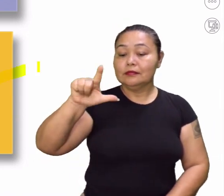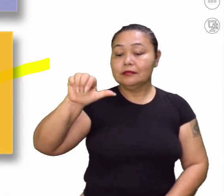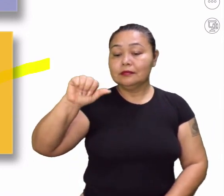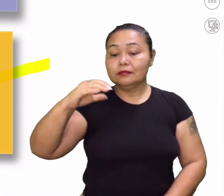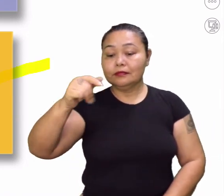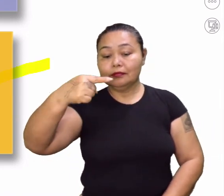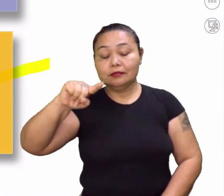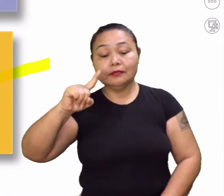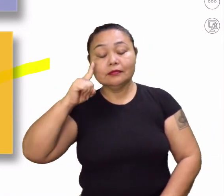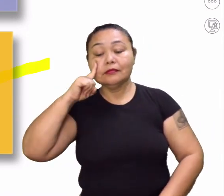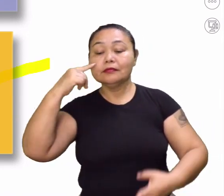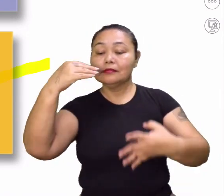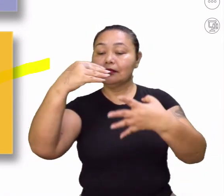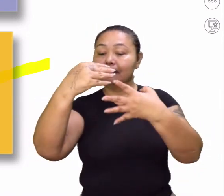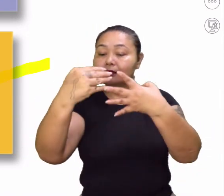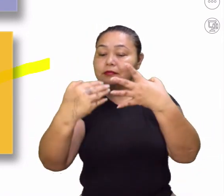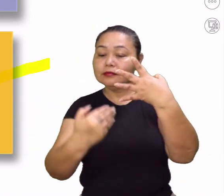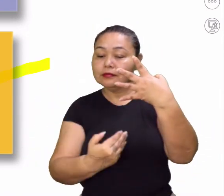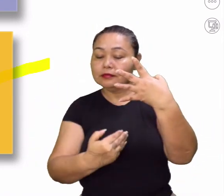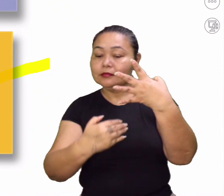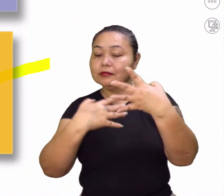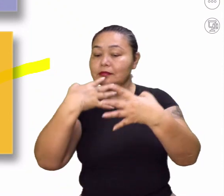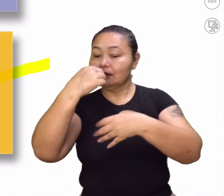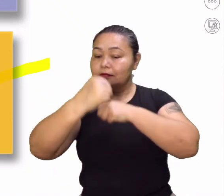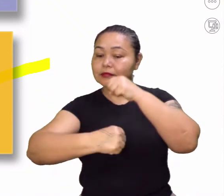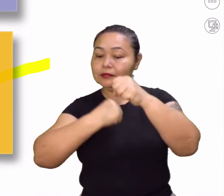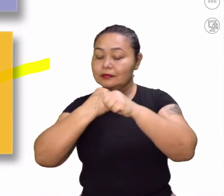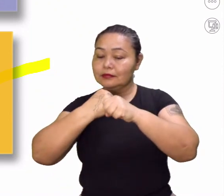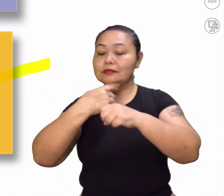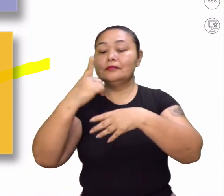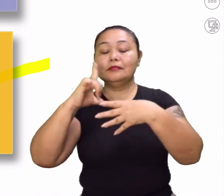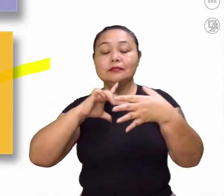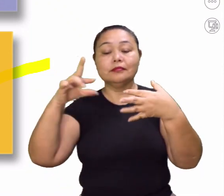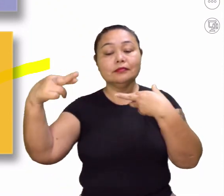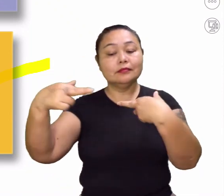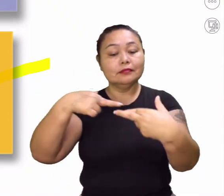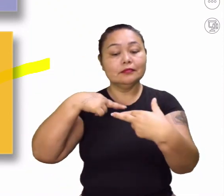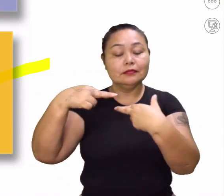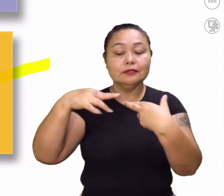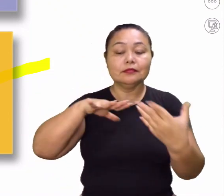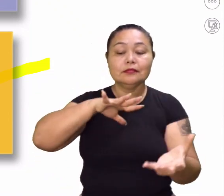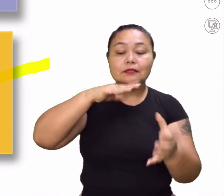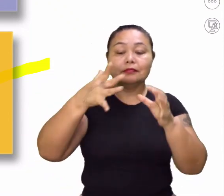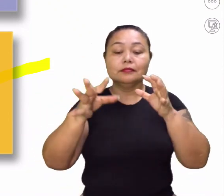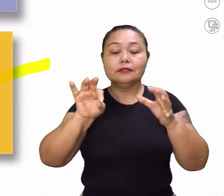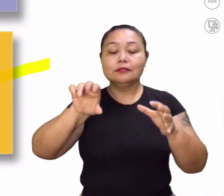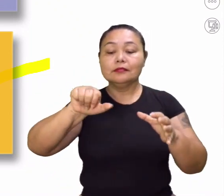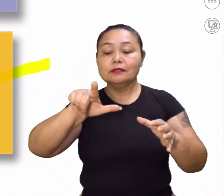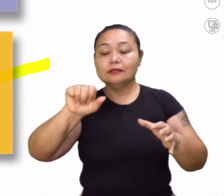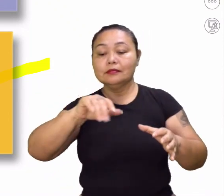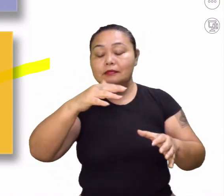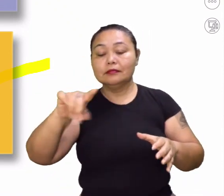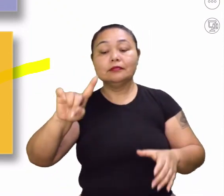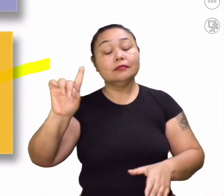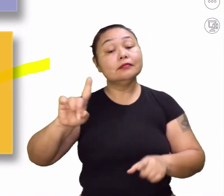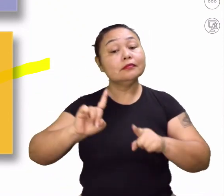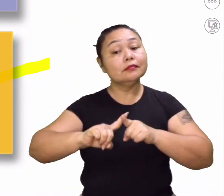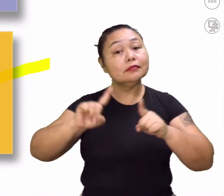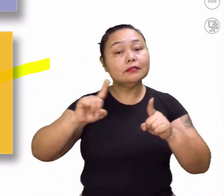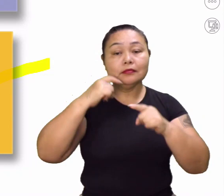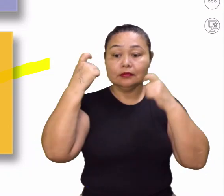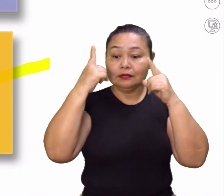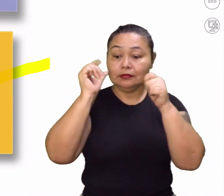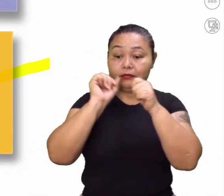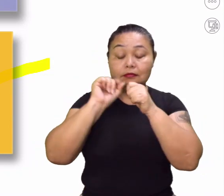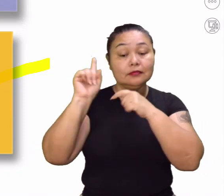e as estações do ano, que estão relacionadas com o movimento de translação da Terra. Mas não se